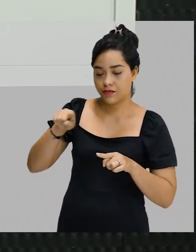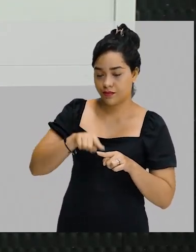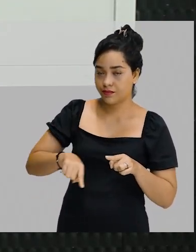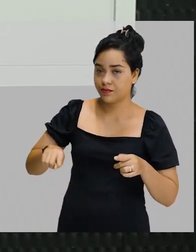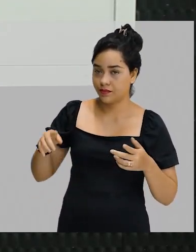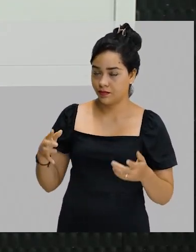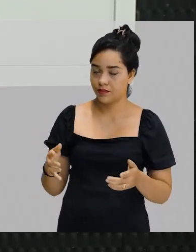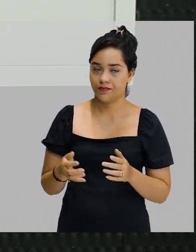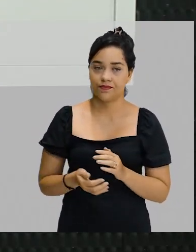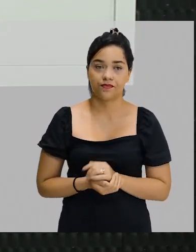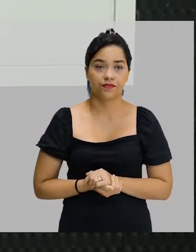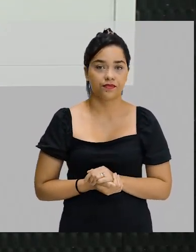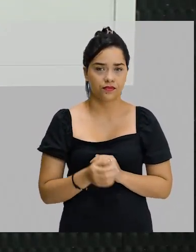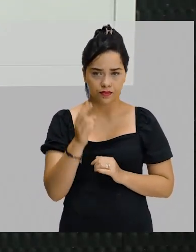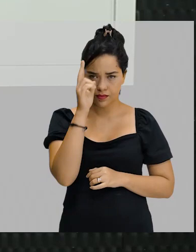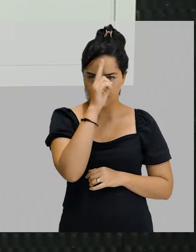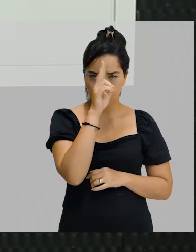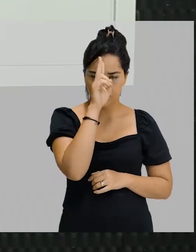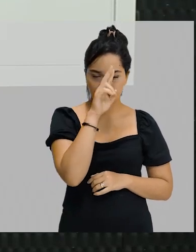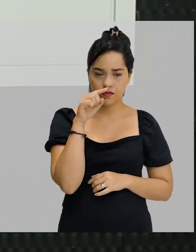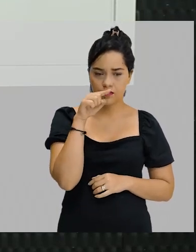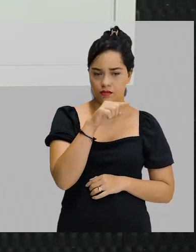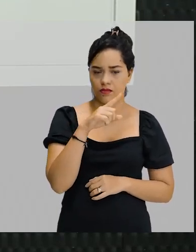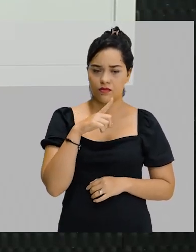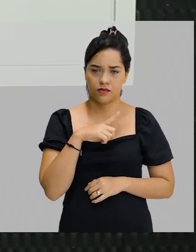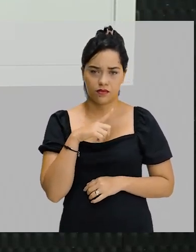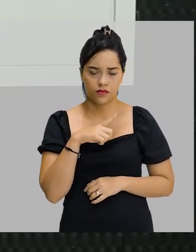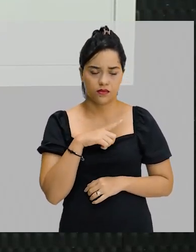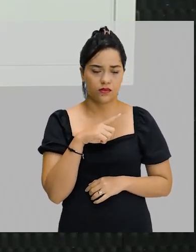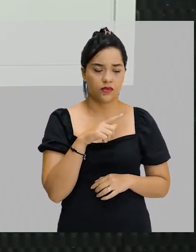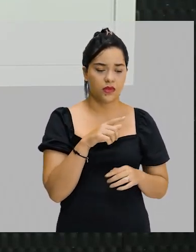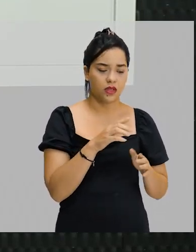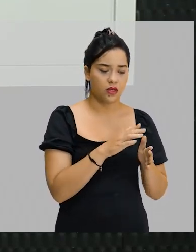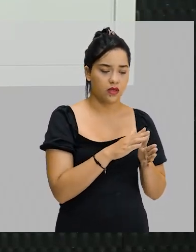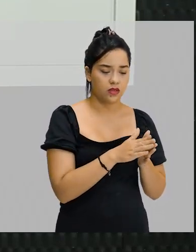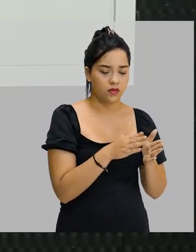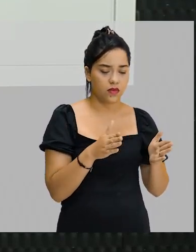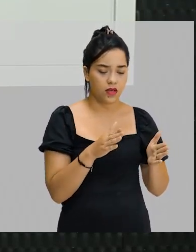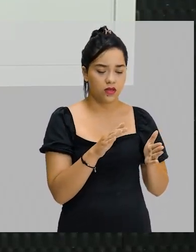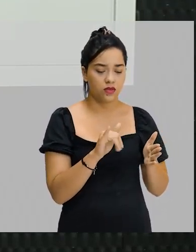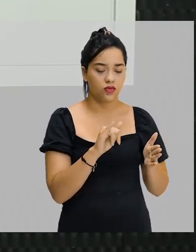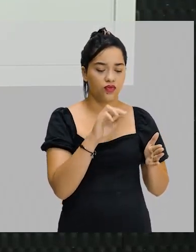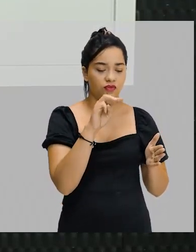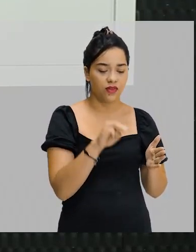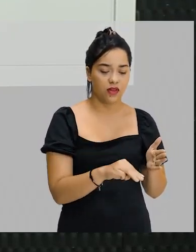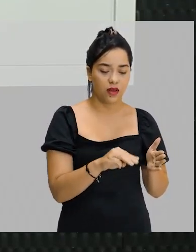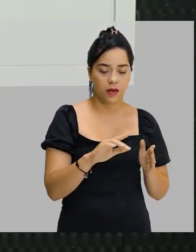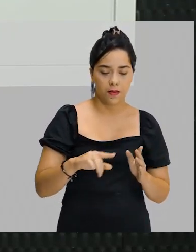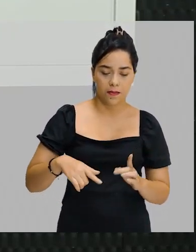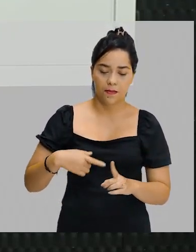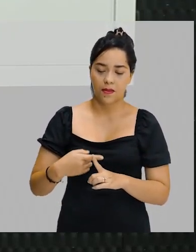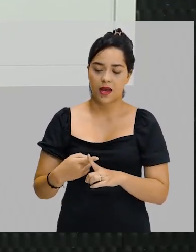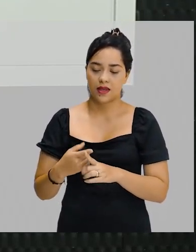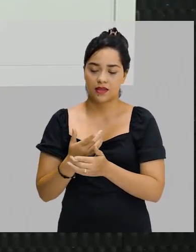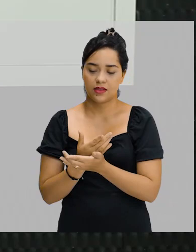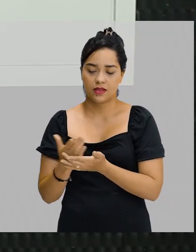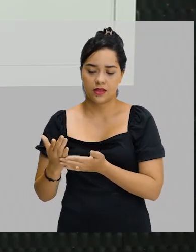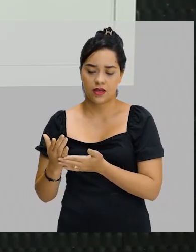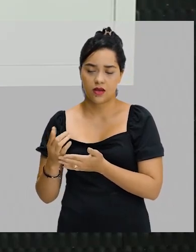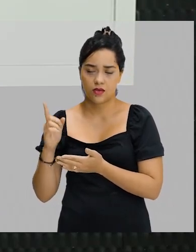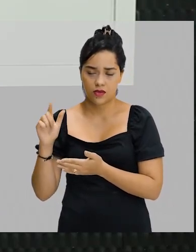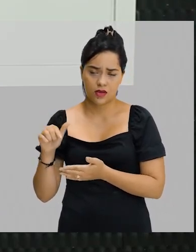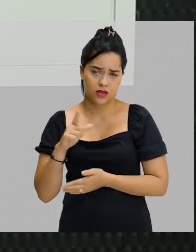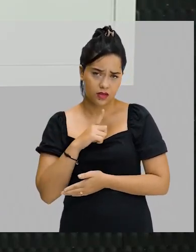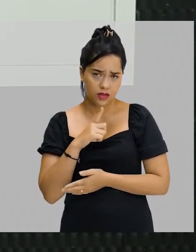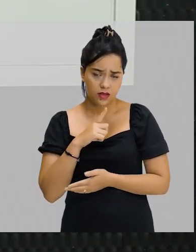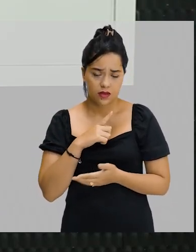Né? Lembram lá, né, que o espaço final é igual ao espaço inicial, mais a aceleração vezes tempo. Né? No caso